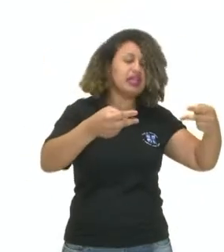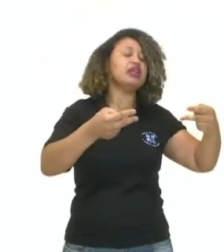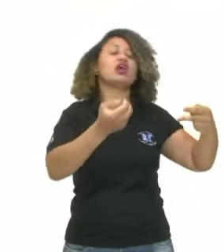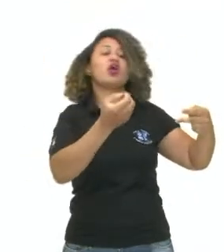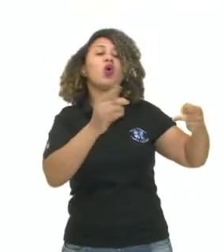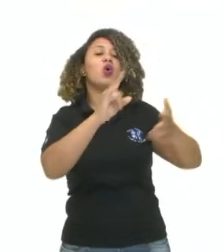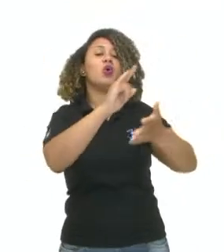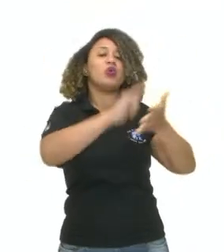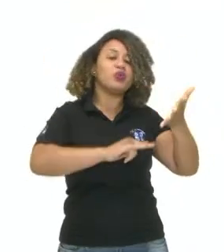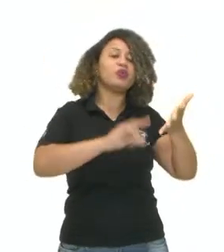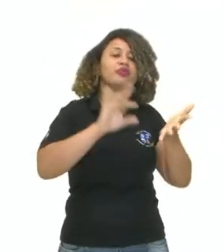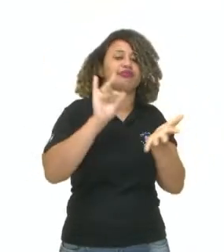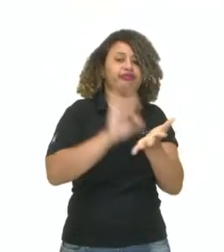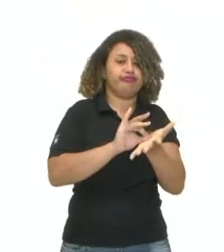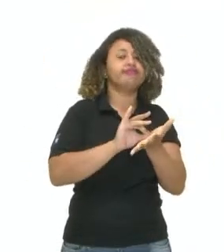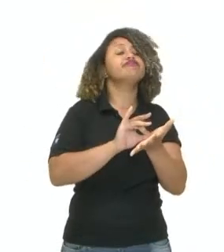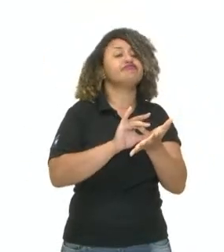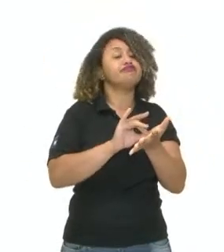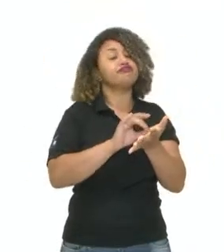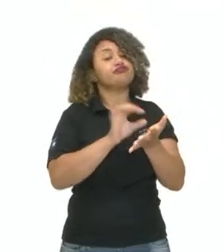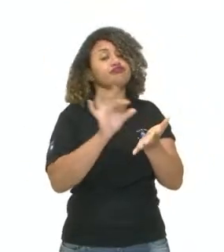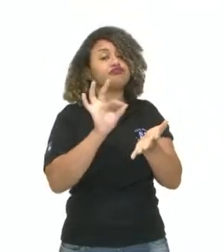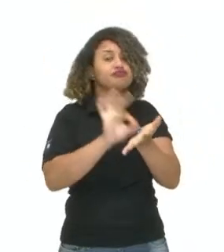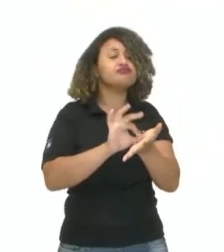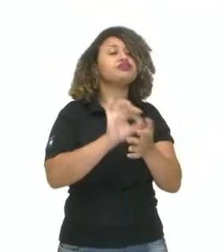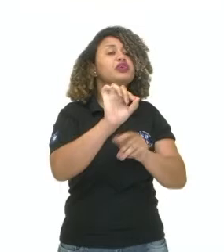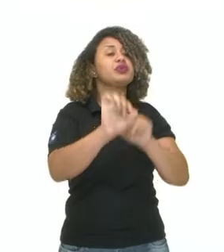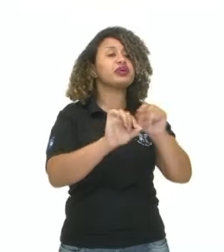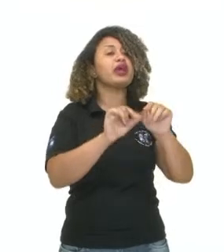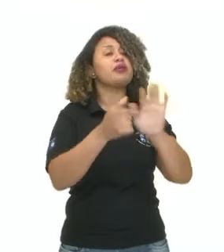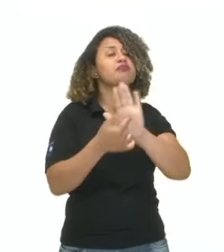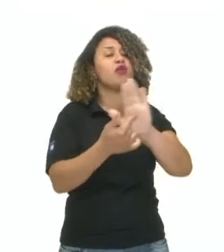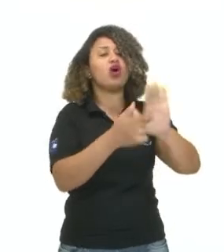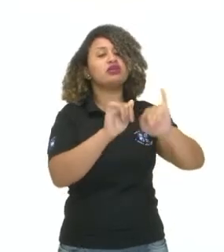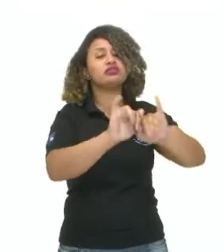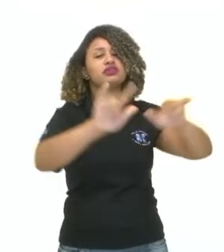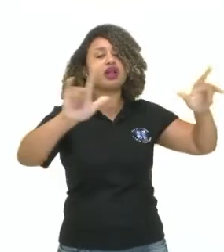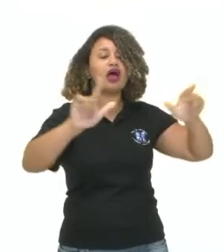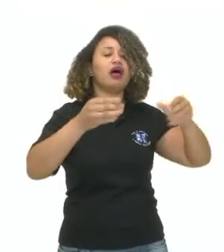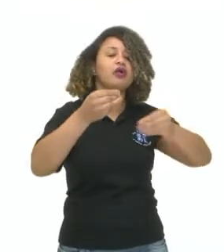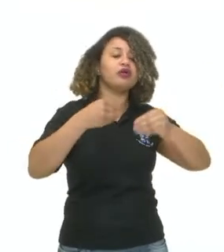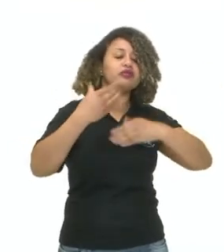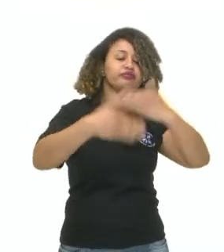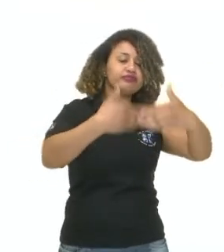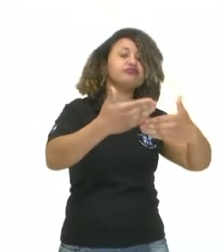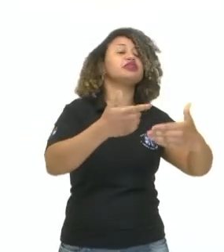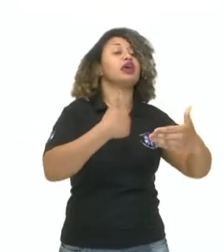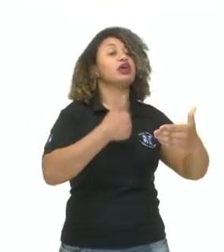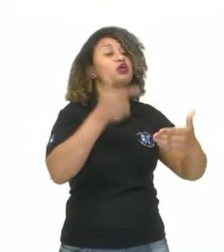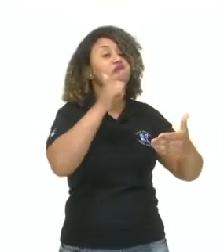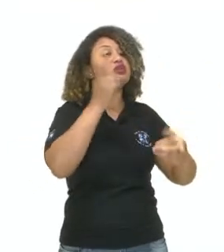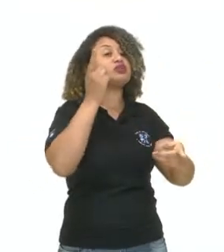documentos oficiais e seja transparente quanto a seu processo de apuração.